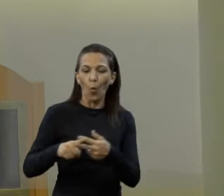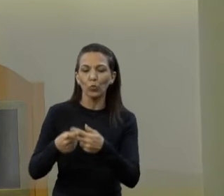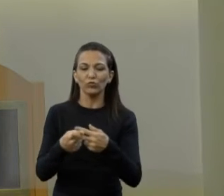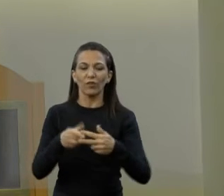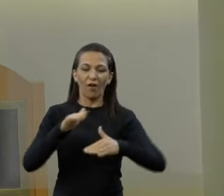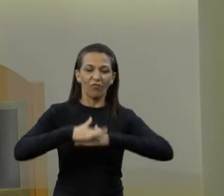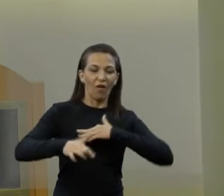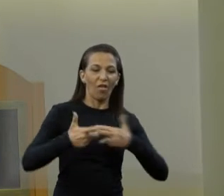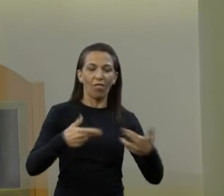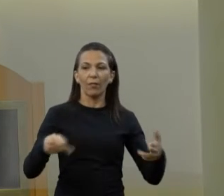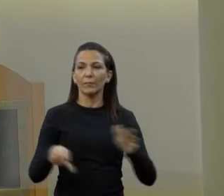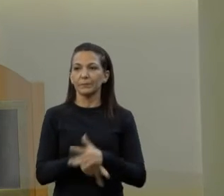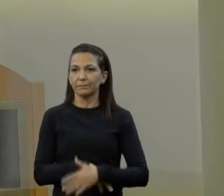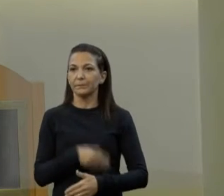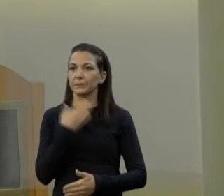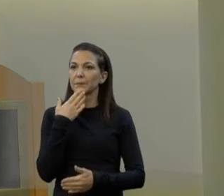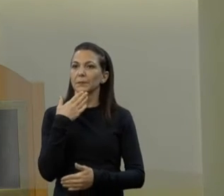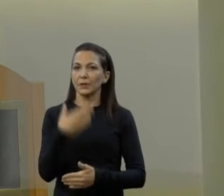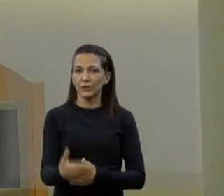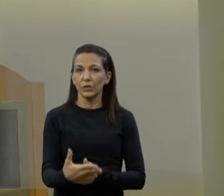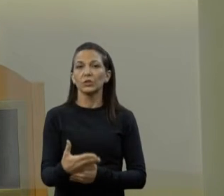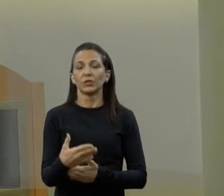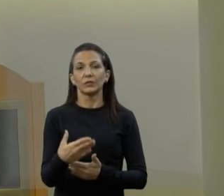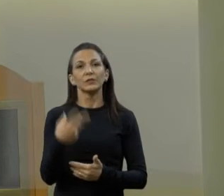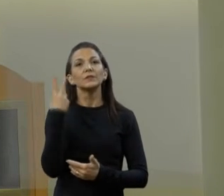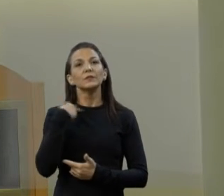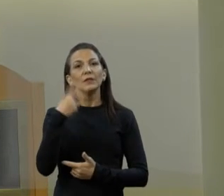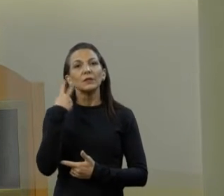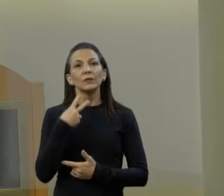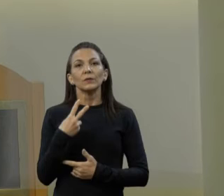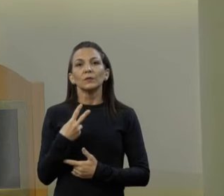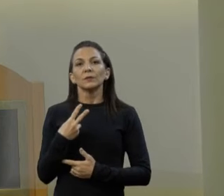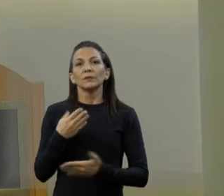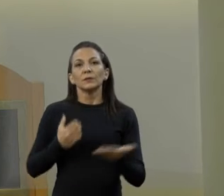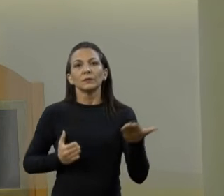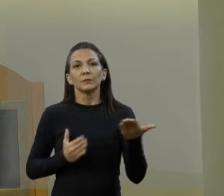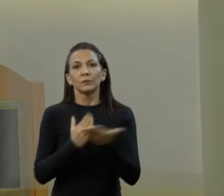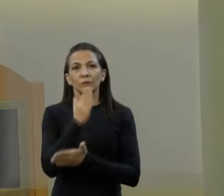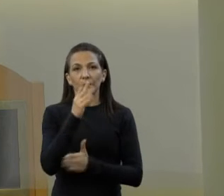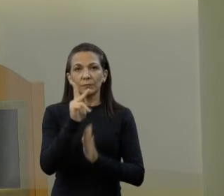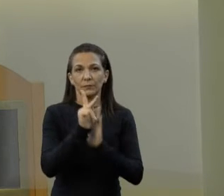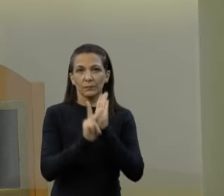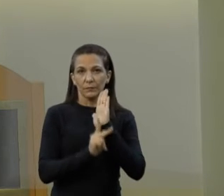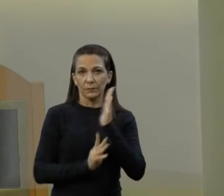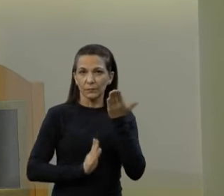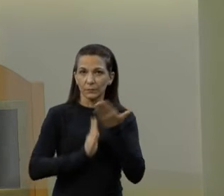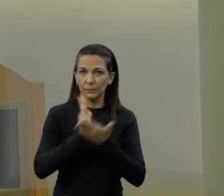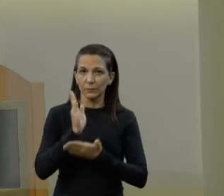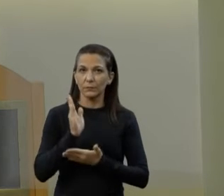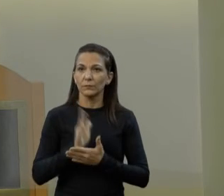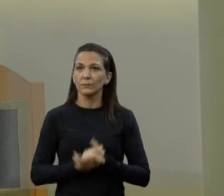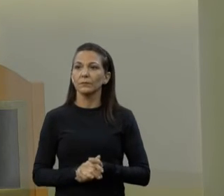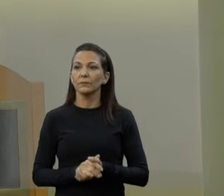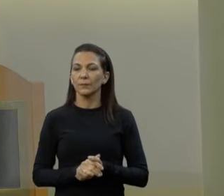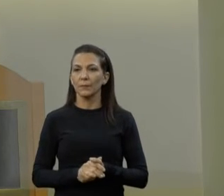pedir aos nobres Edis aí aprovação do projeto